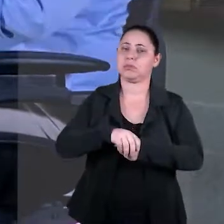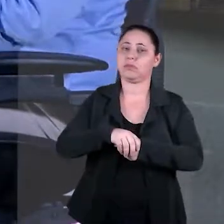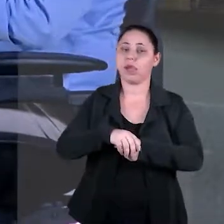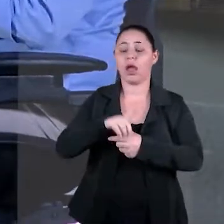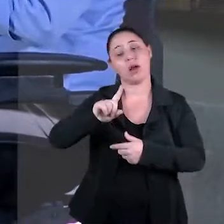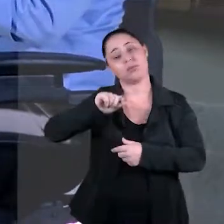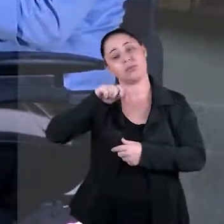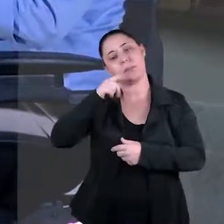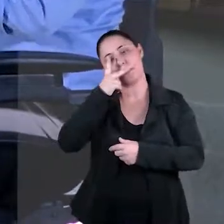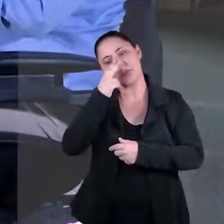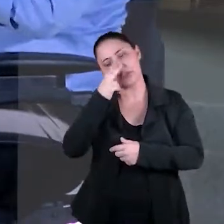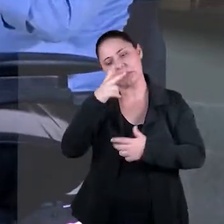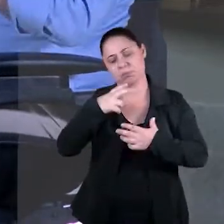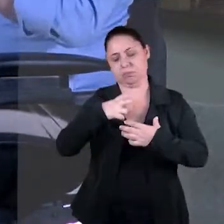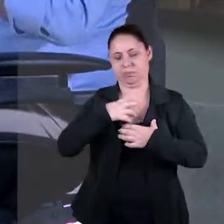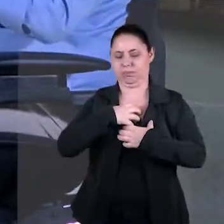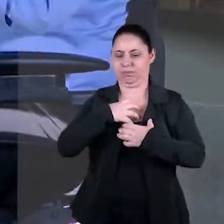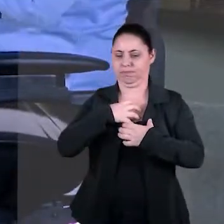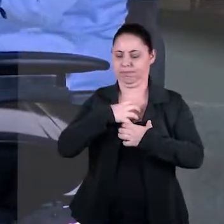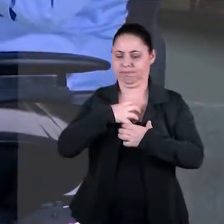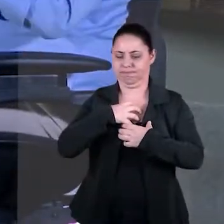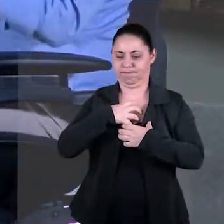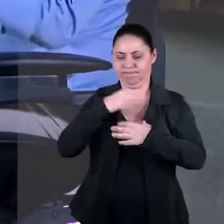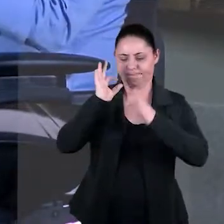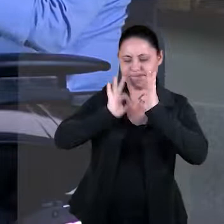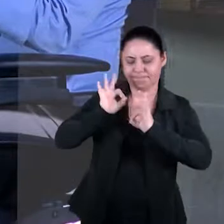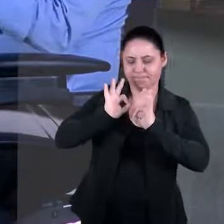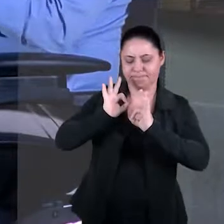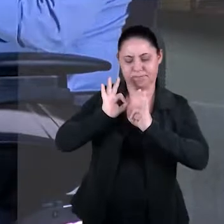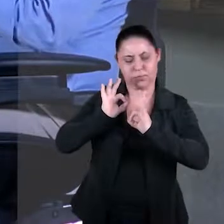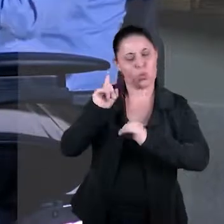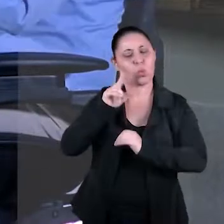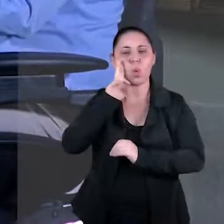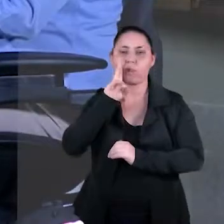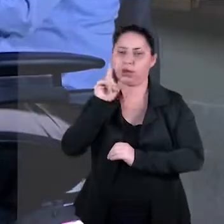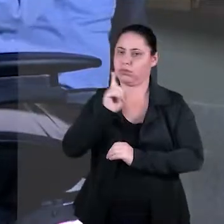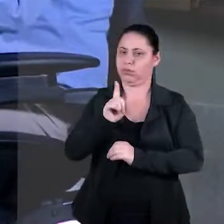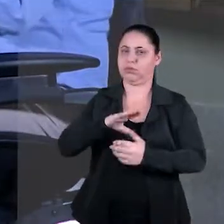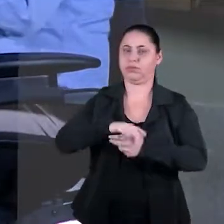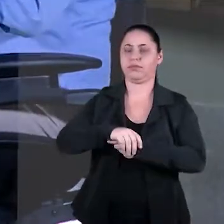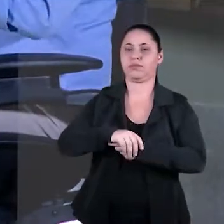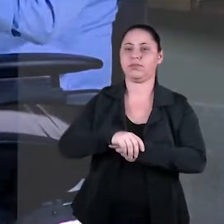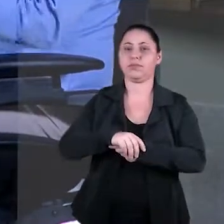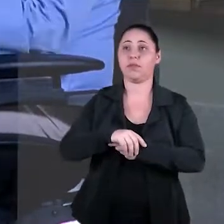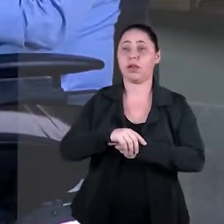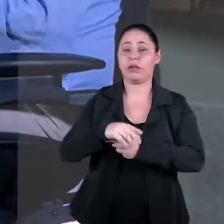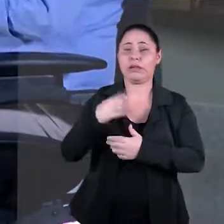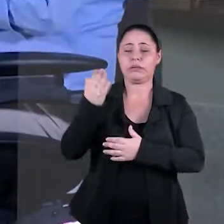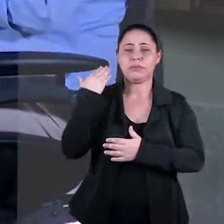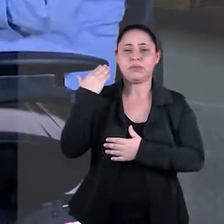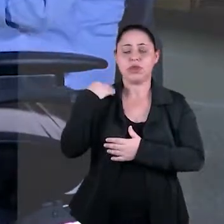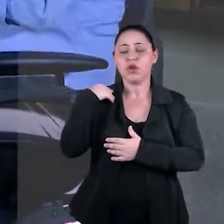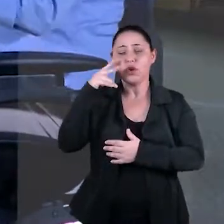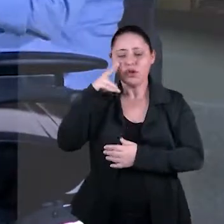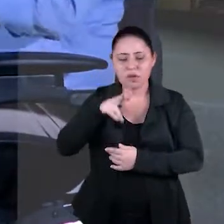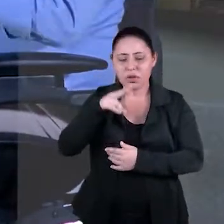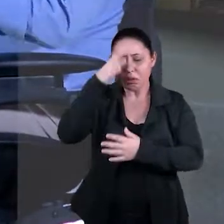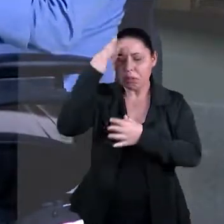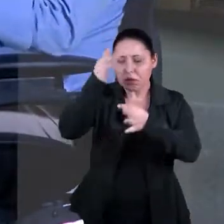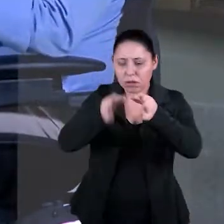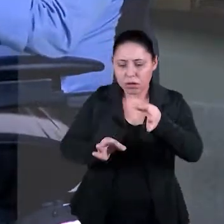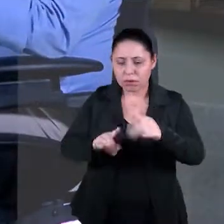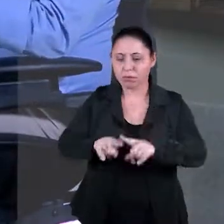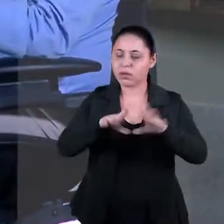sinal que alguma coisa saiu do basal, do teu padrão. Outros sinais. Eu via cabelo caindo, mas antes eu não